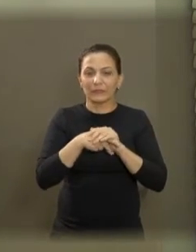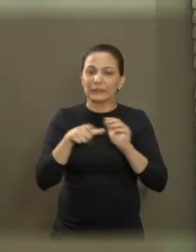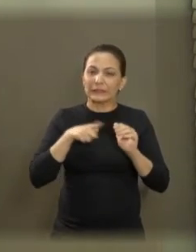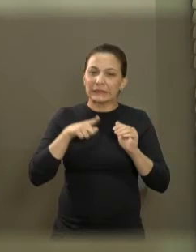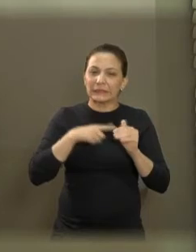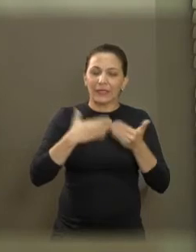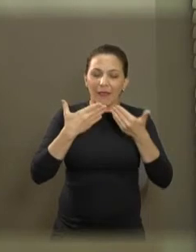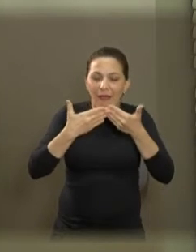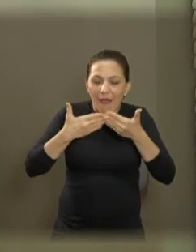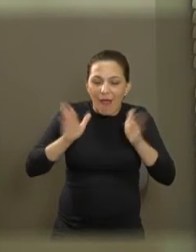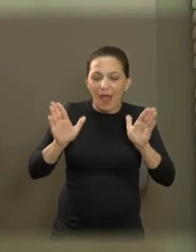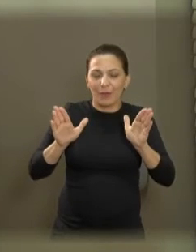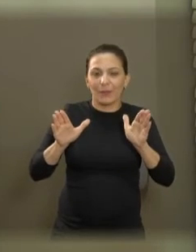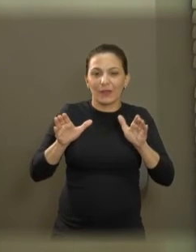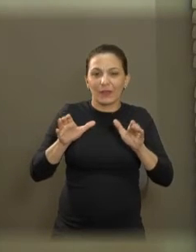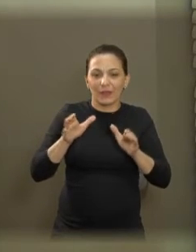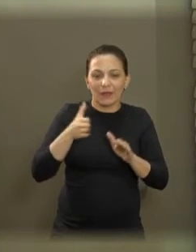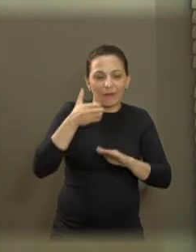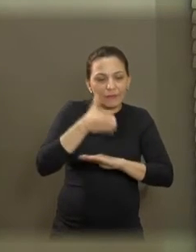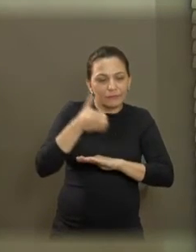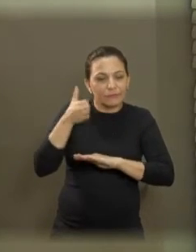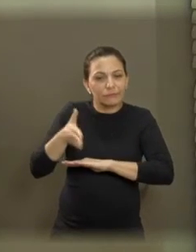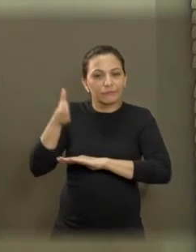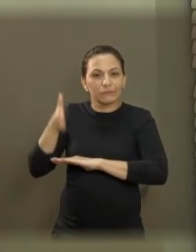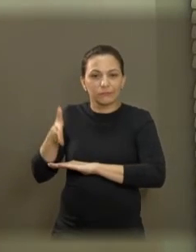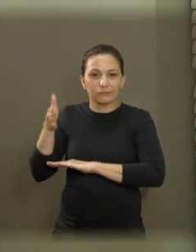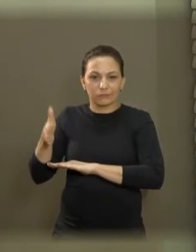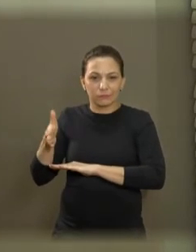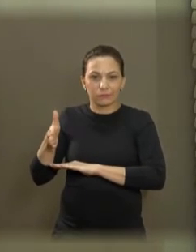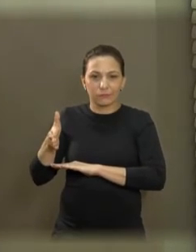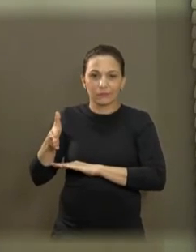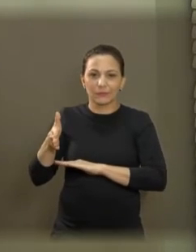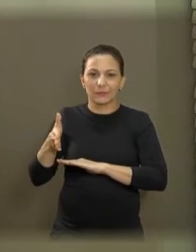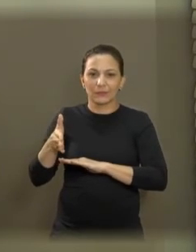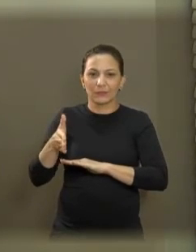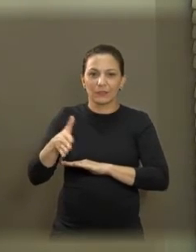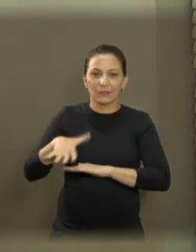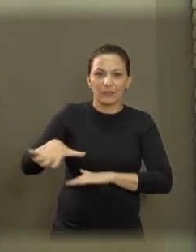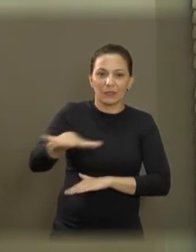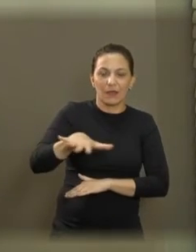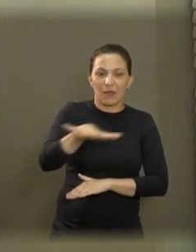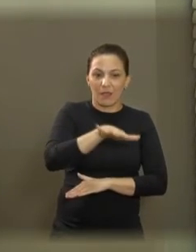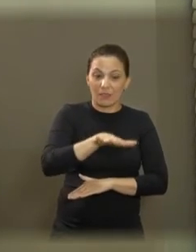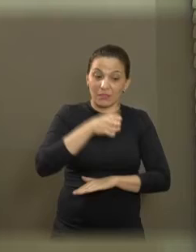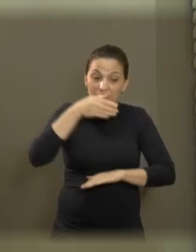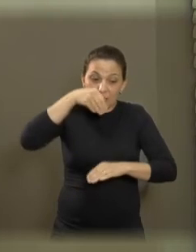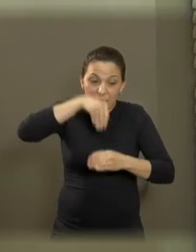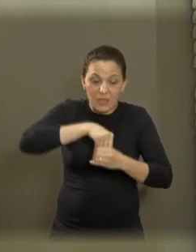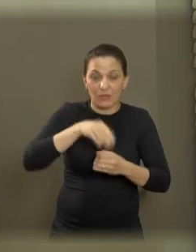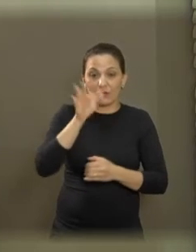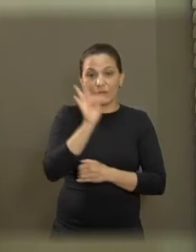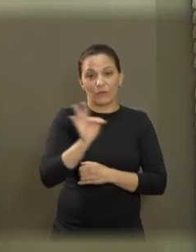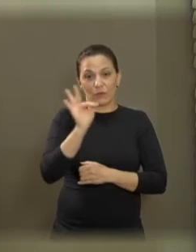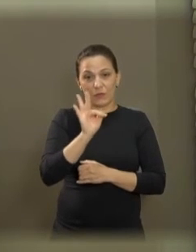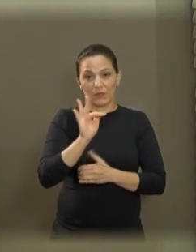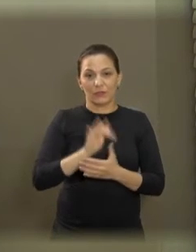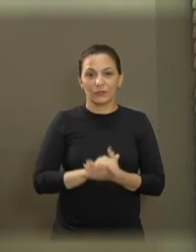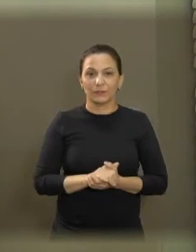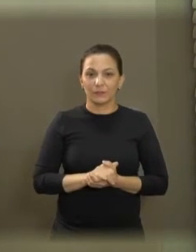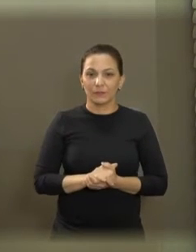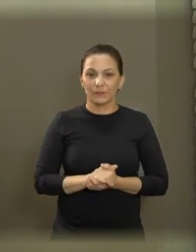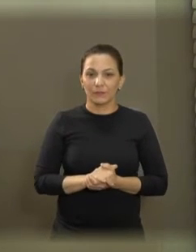missão a todos os cantos, a todas as partes da faculdade. E uma